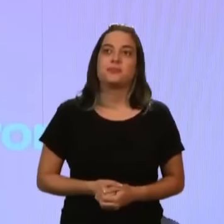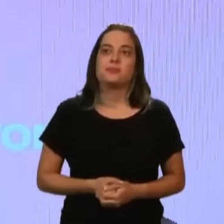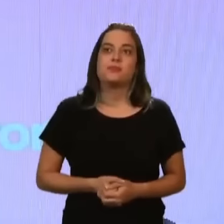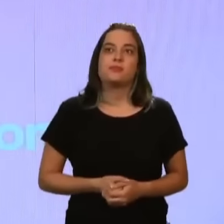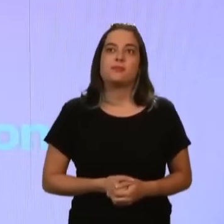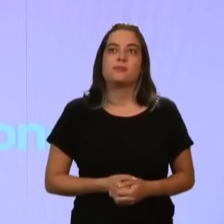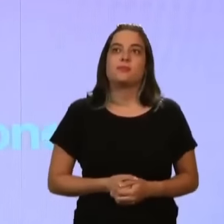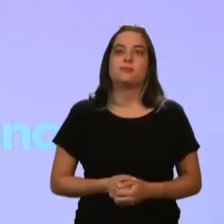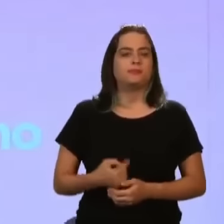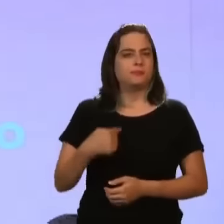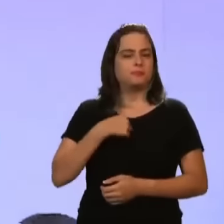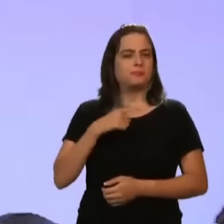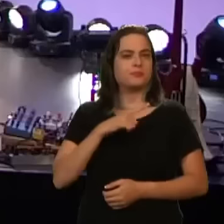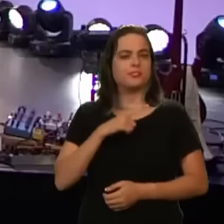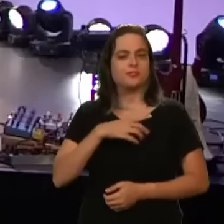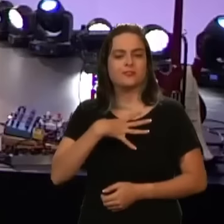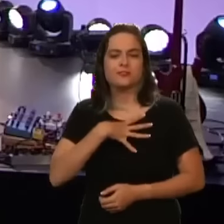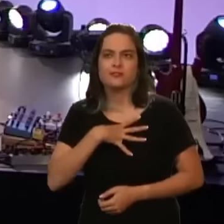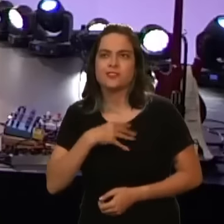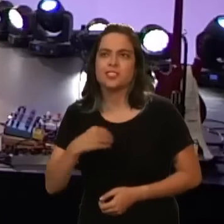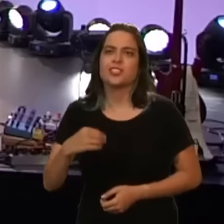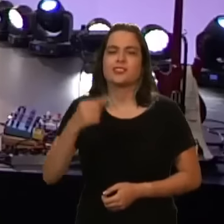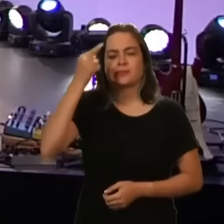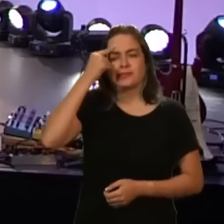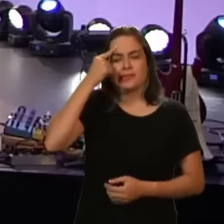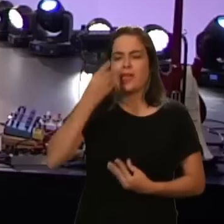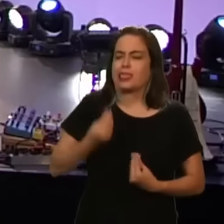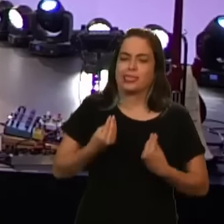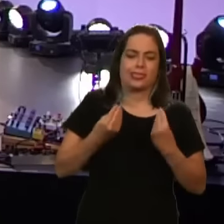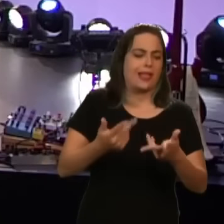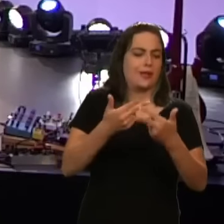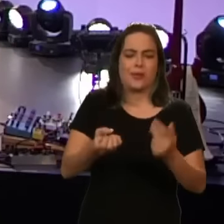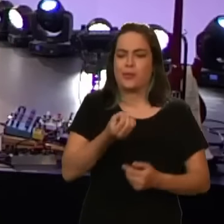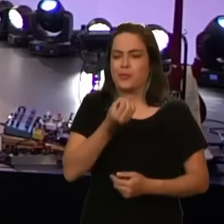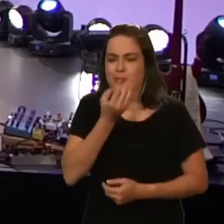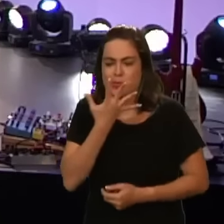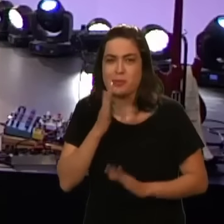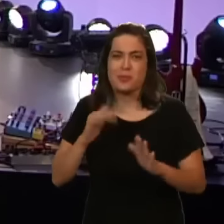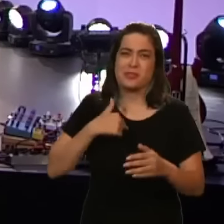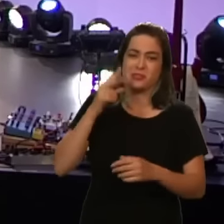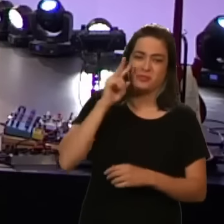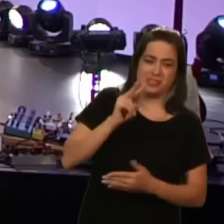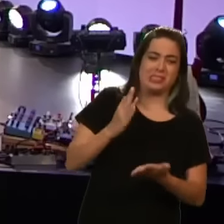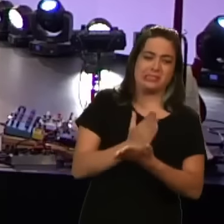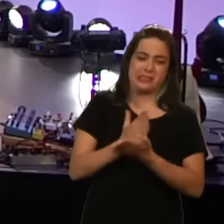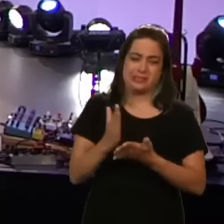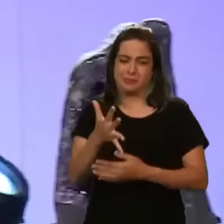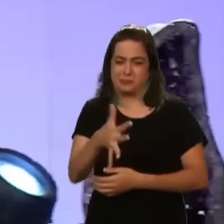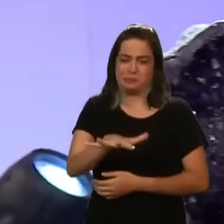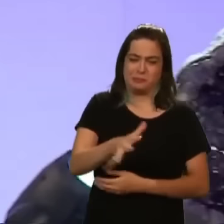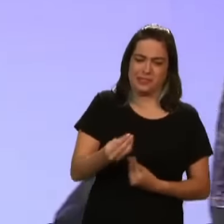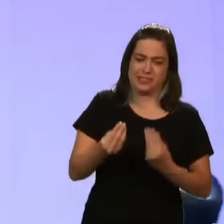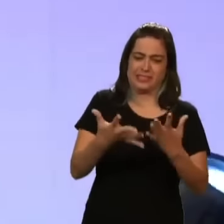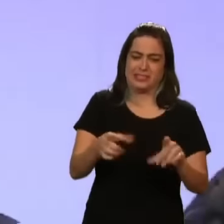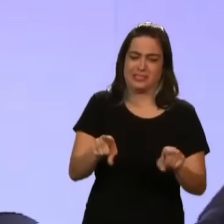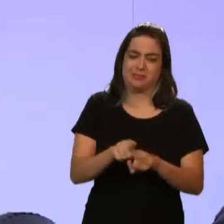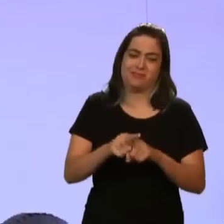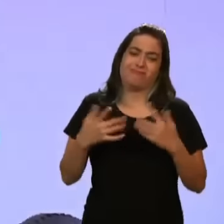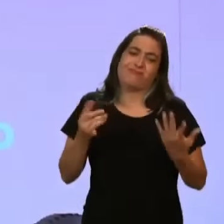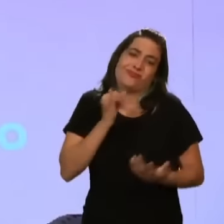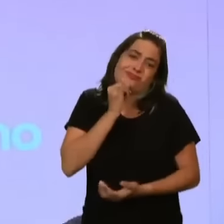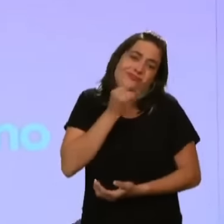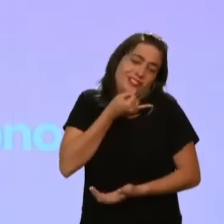Eu, quando tive meus filhos, ficava, oh, Senhor, passa só as coisas boas. Mas quando eles nasceram, eu vi que passou umas mais ou menos também. Agora eles